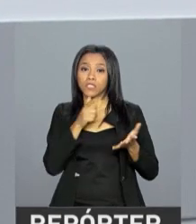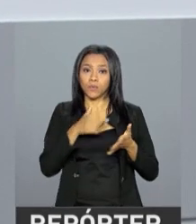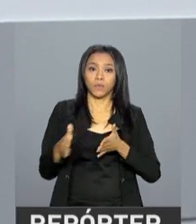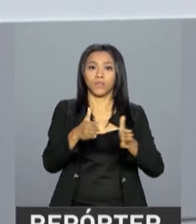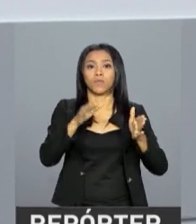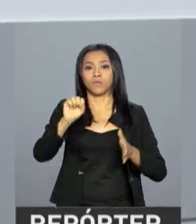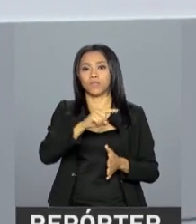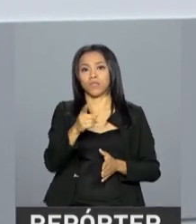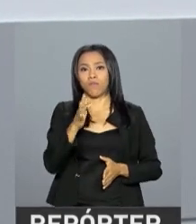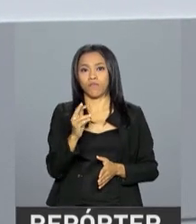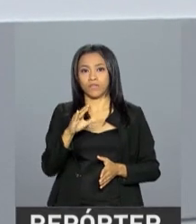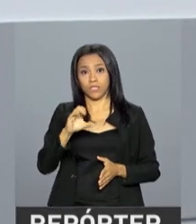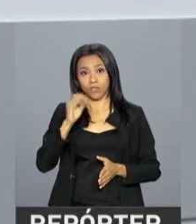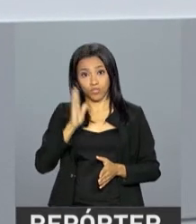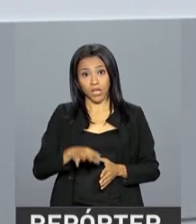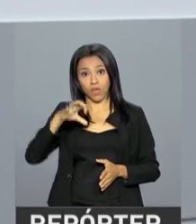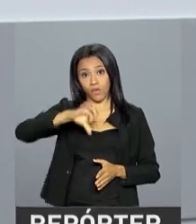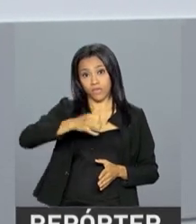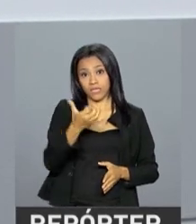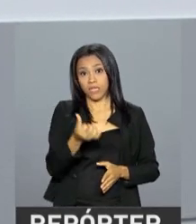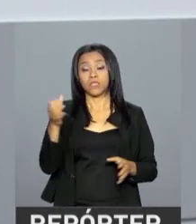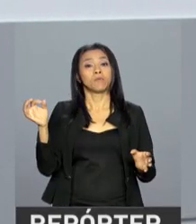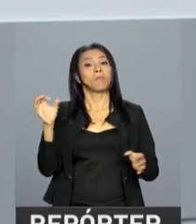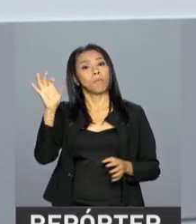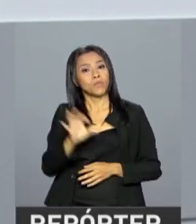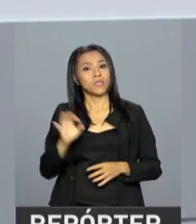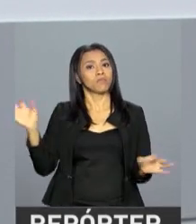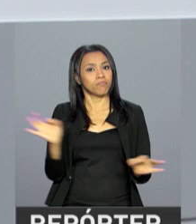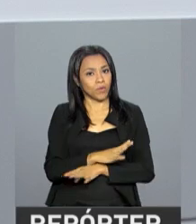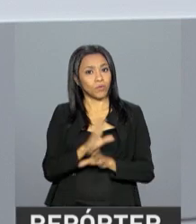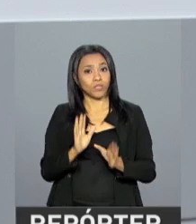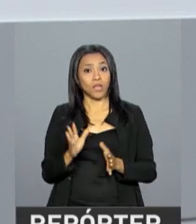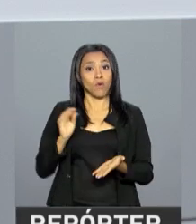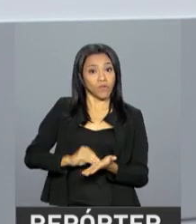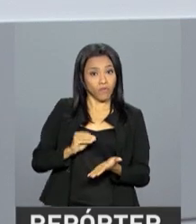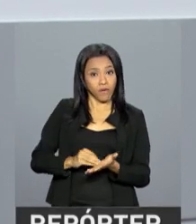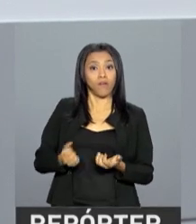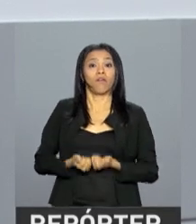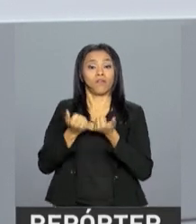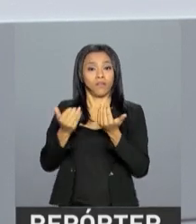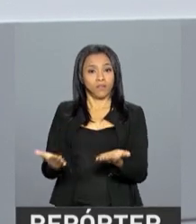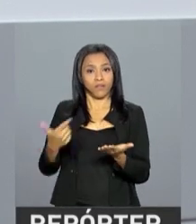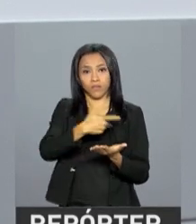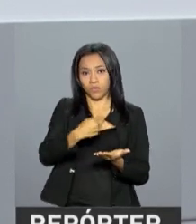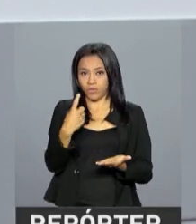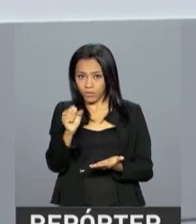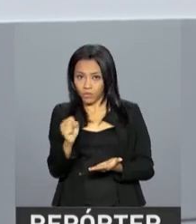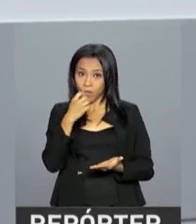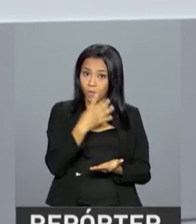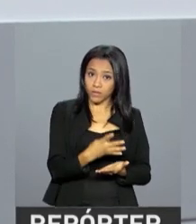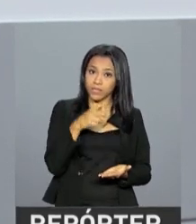mais de 96% das obras finalizadas. O restante deve ser entregue ainda em 2018. Com